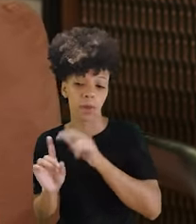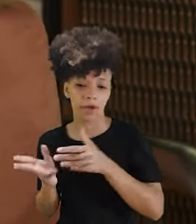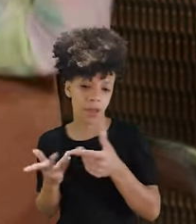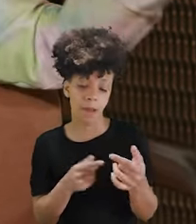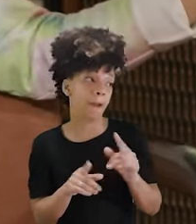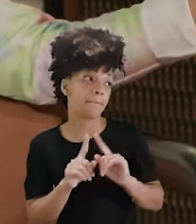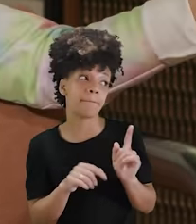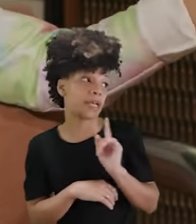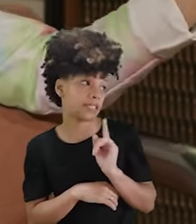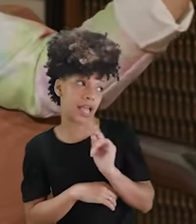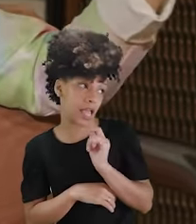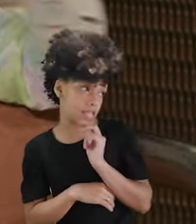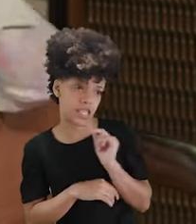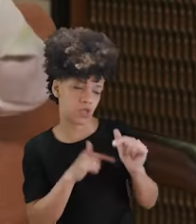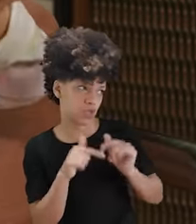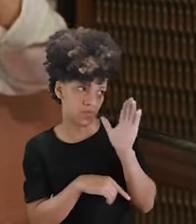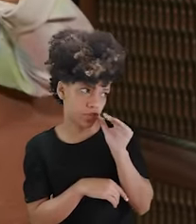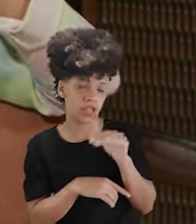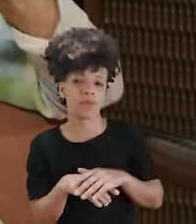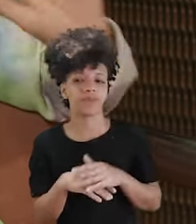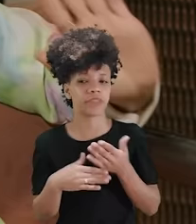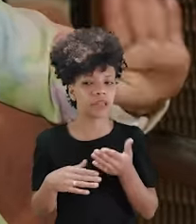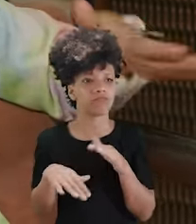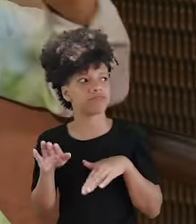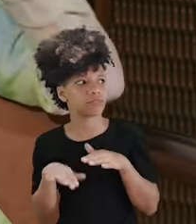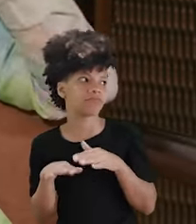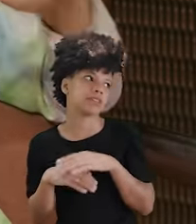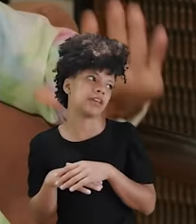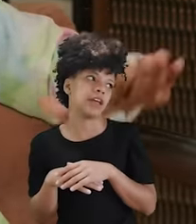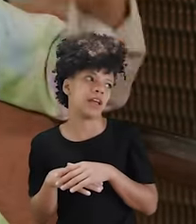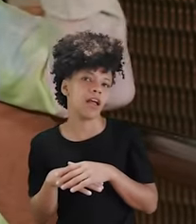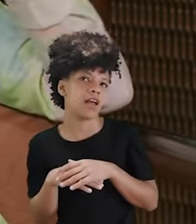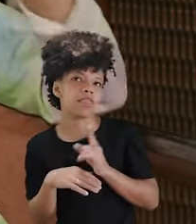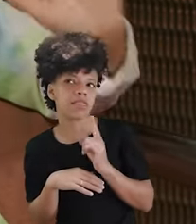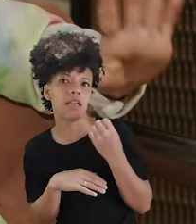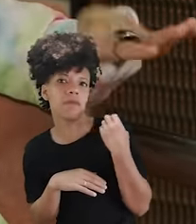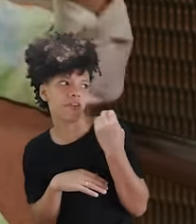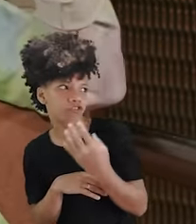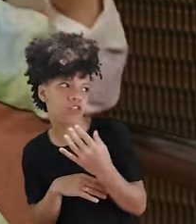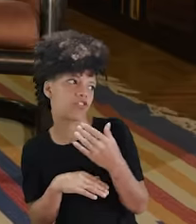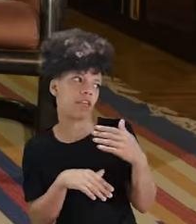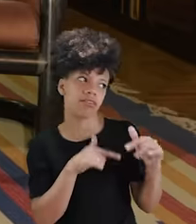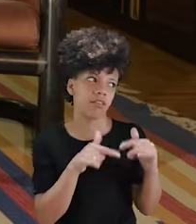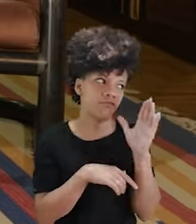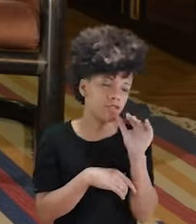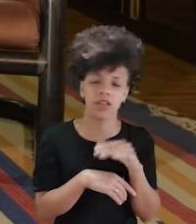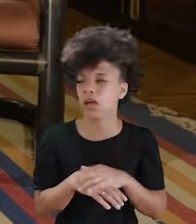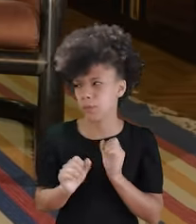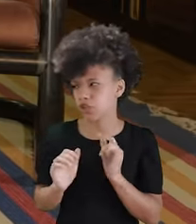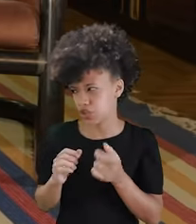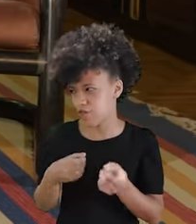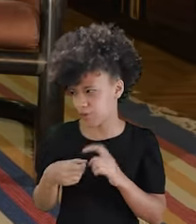artista convidada mais ainda não era tripulante então tava ali no um cargo meio Tipo nem passageiro além tripulantes